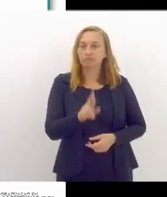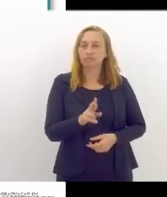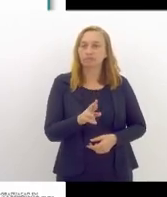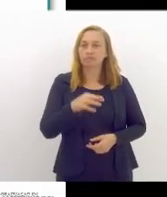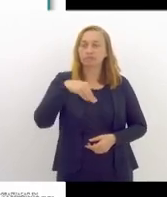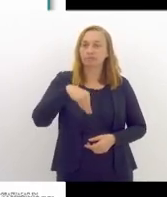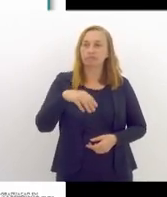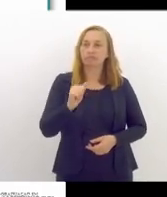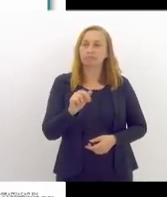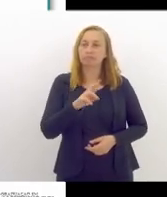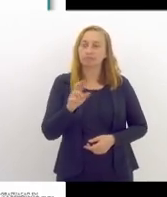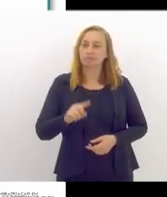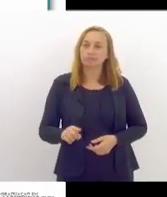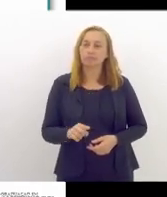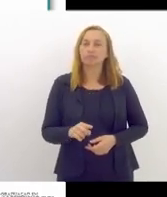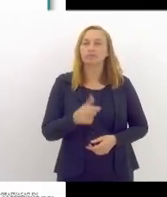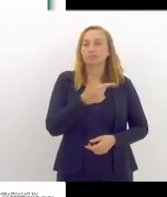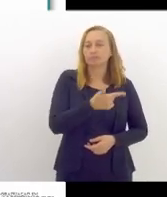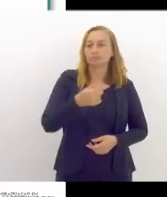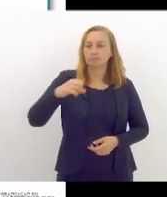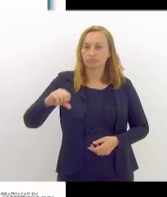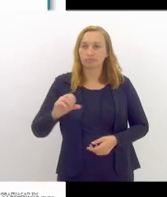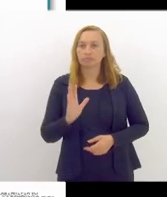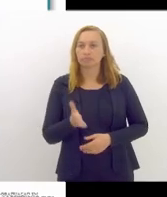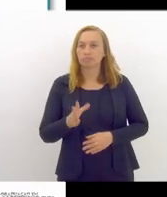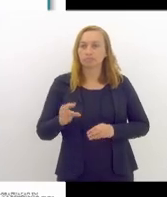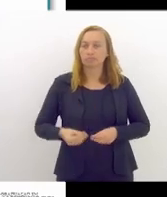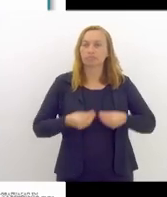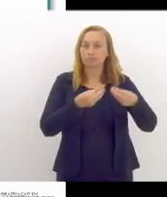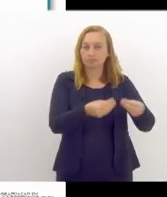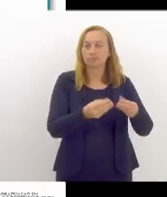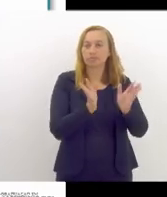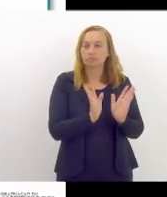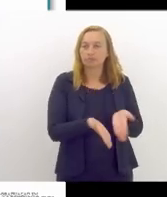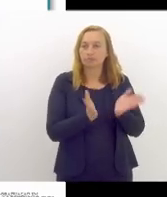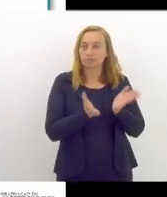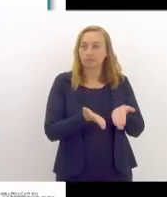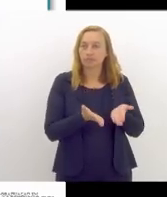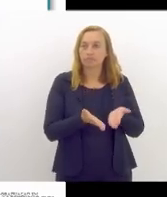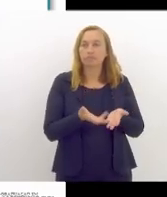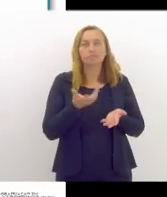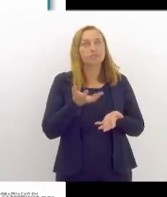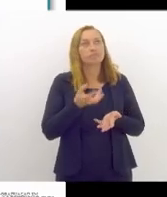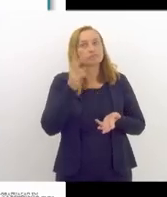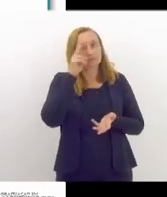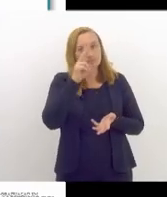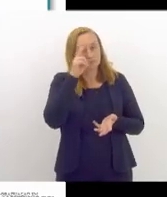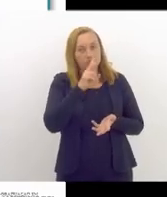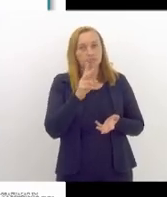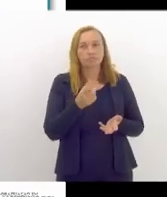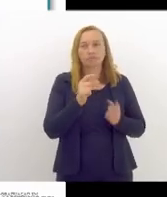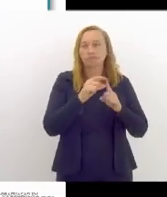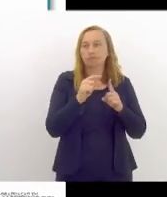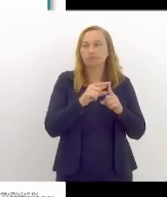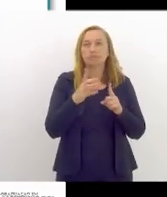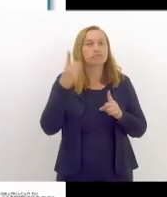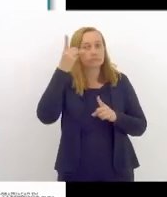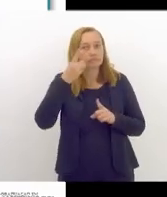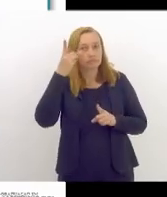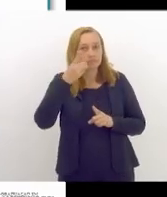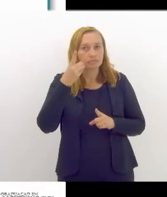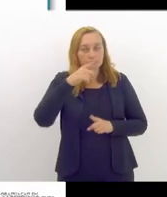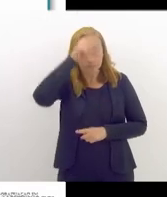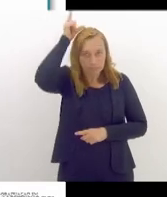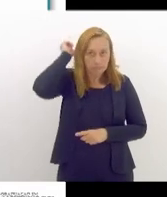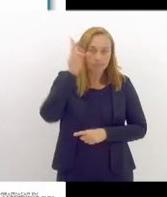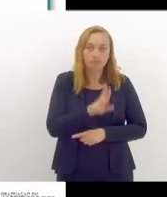matriz de 2019 né Aqui está sendo entregue hoje eu que tava tentando lembrar a palavra que o Deputado Luiz Paulo usa né